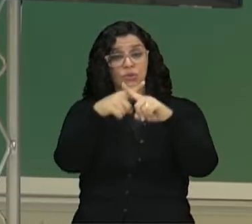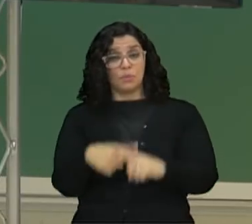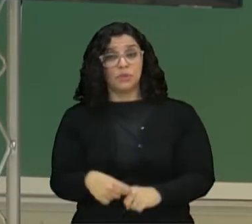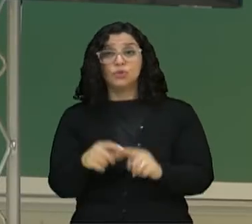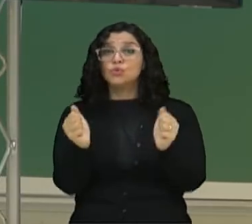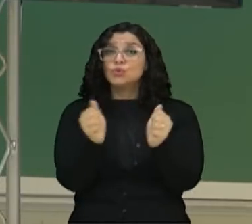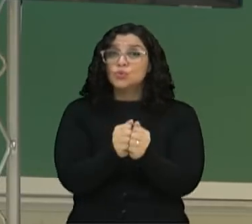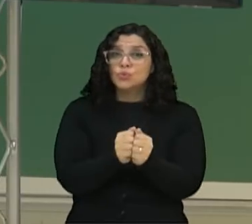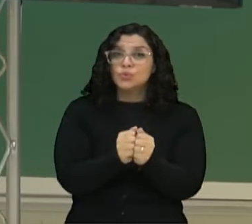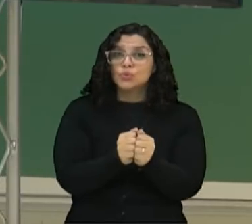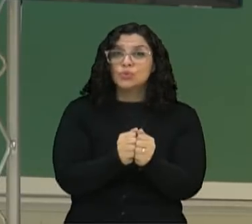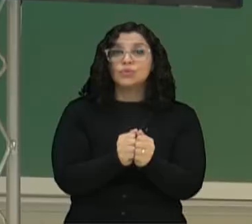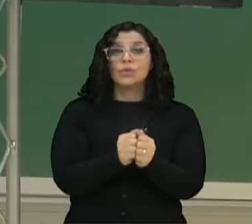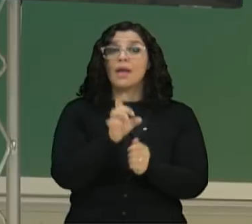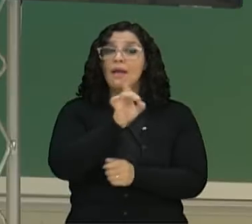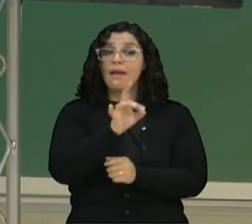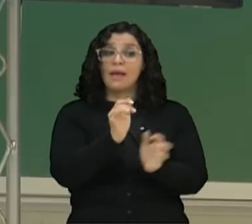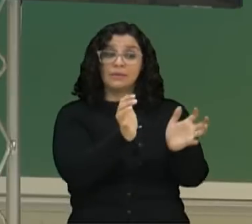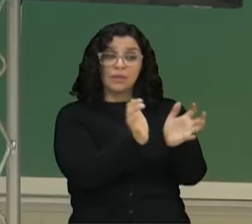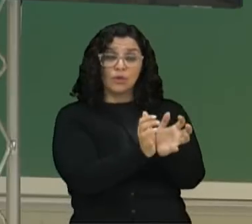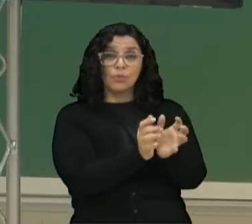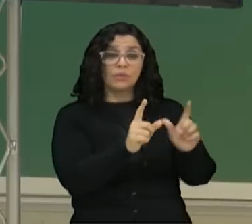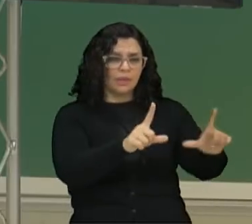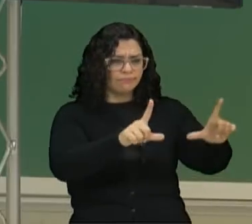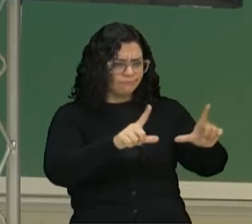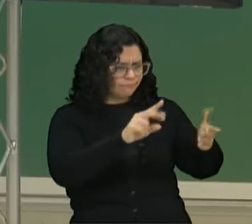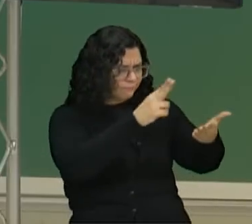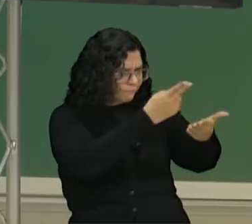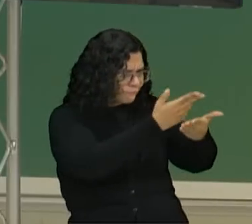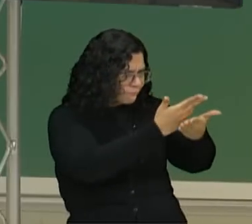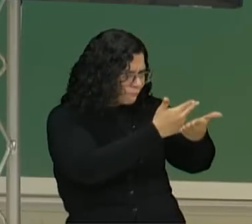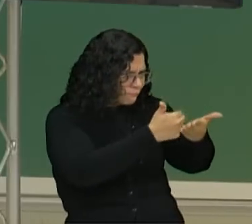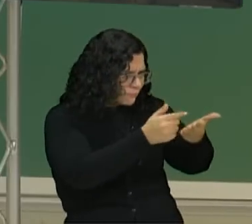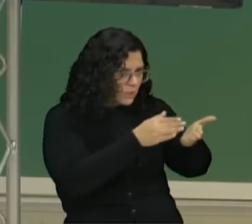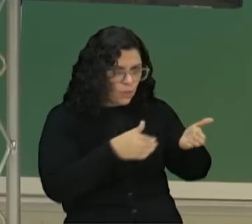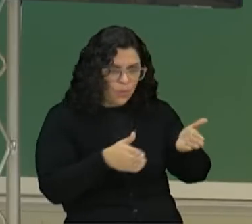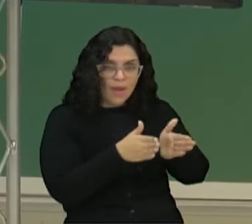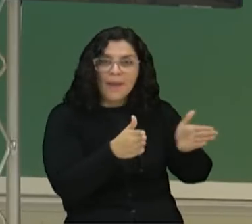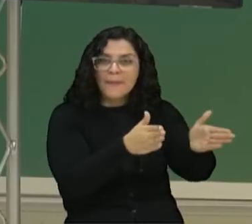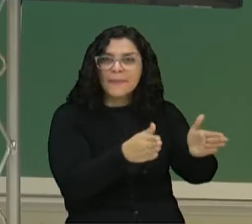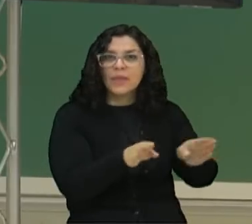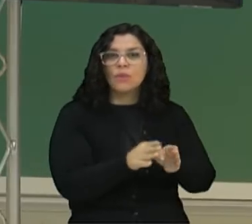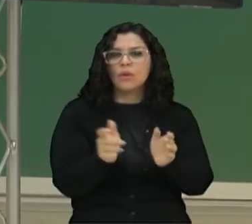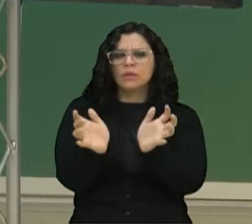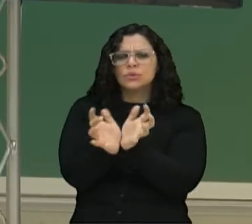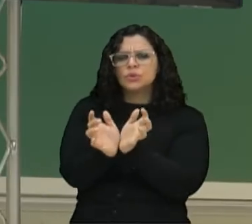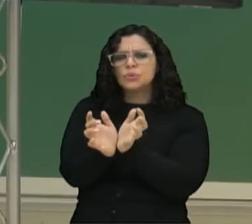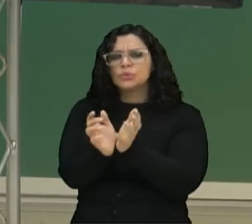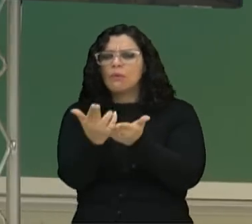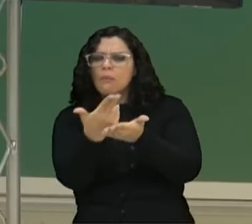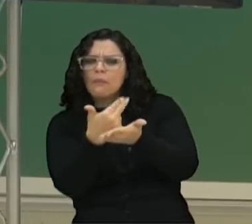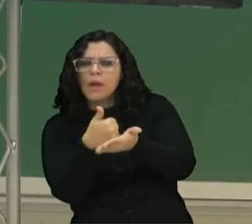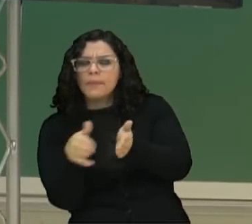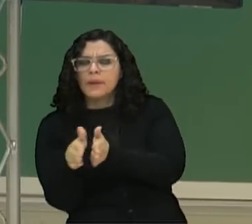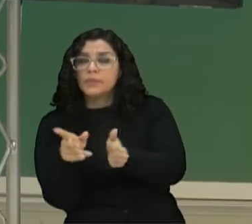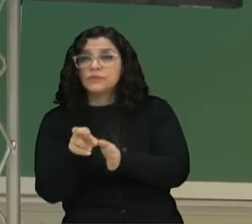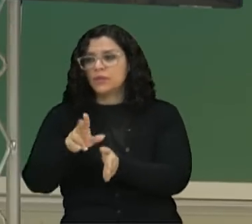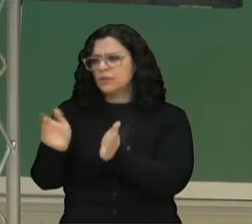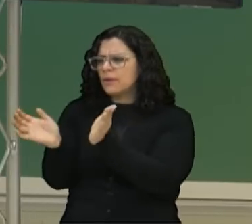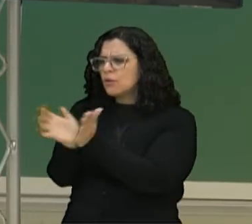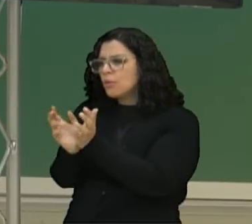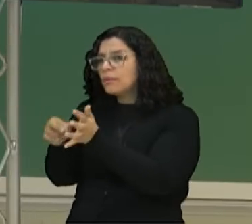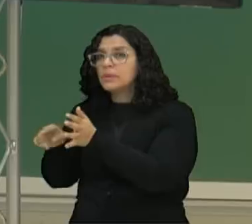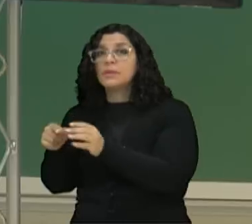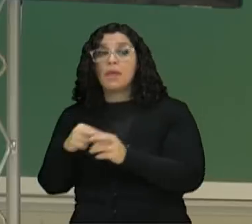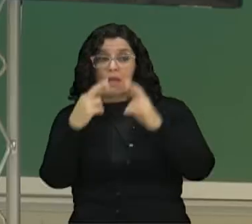mesmo tempo, cada um vai com a sua carta, com o seu roteiro e os demais também estão competindo. Então um